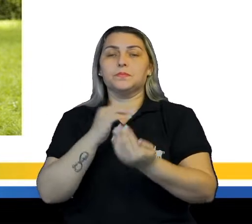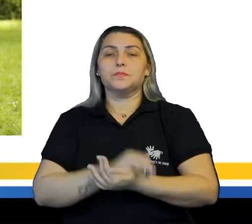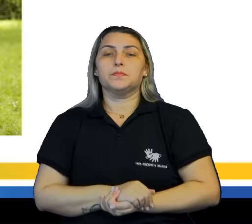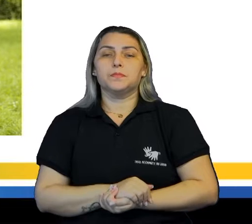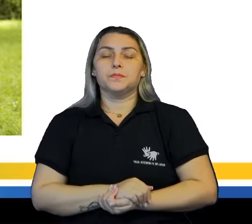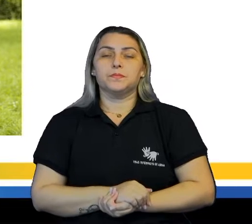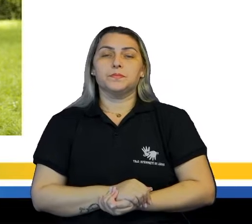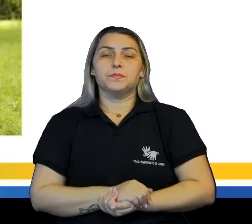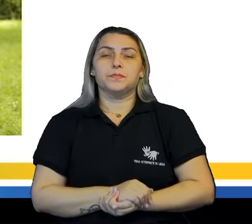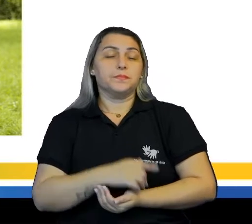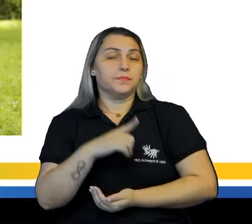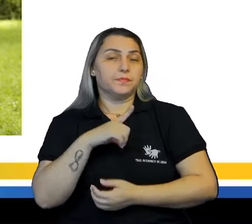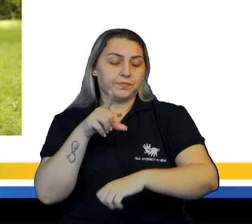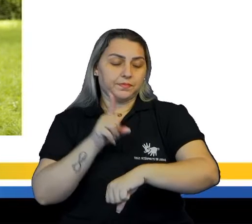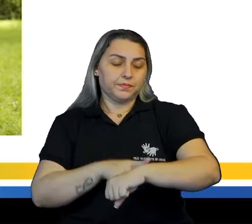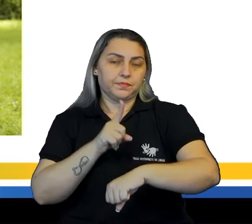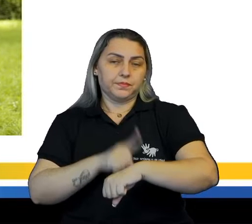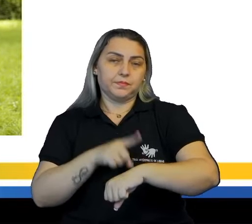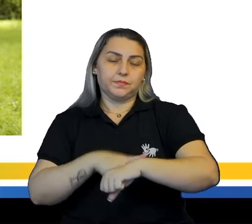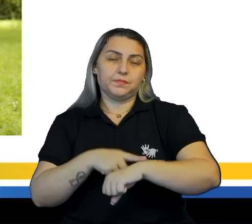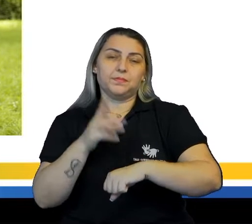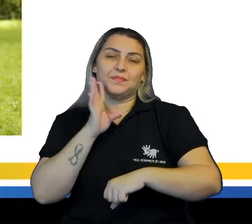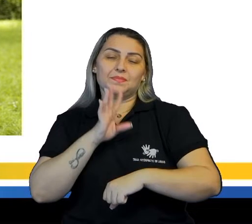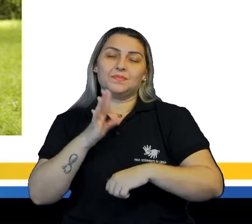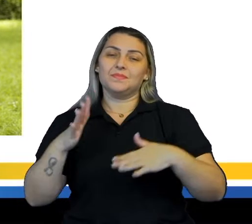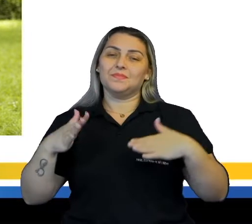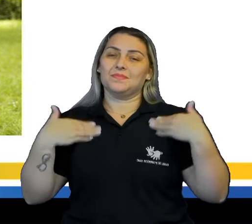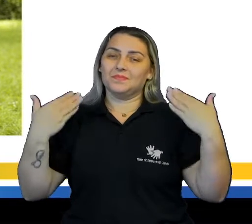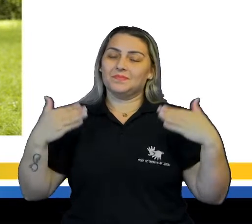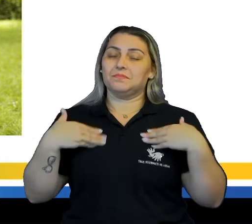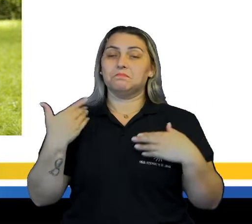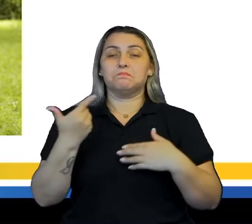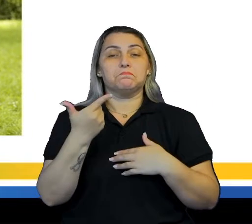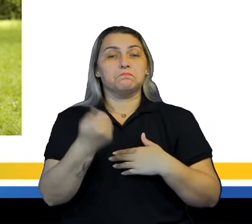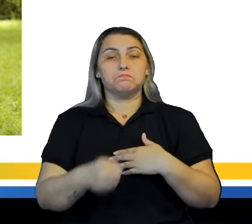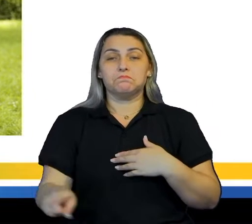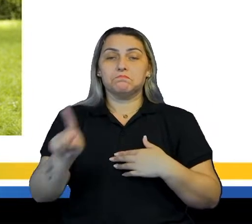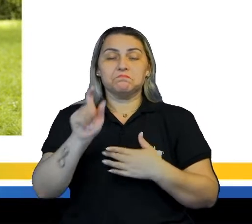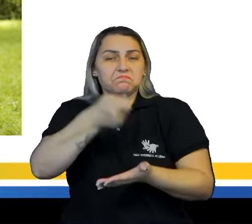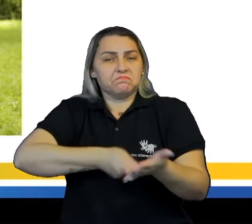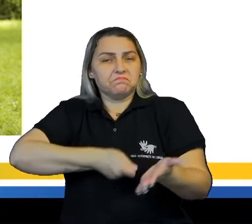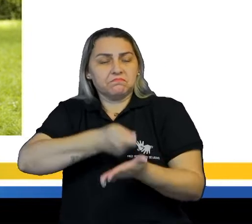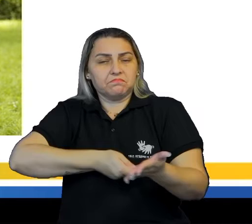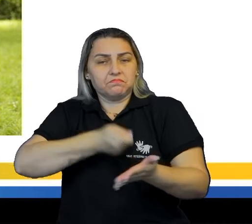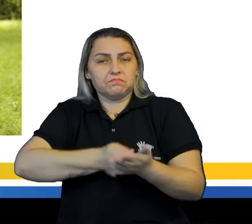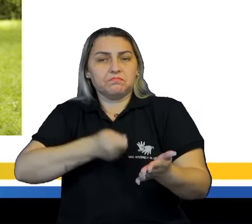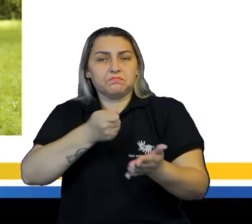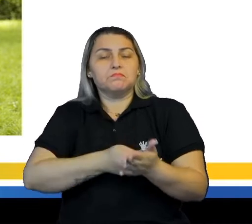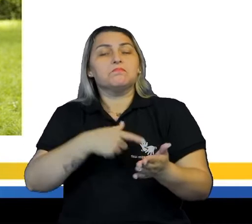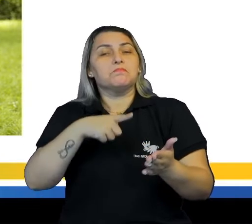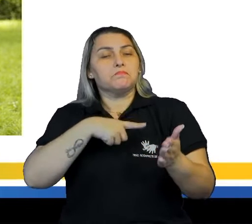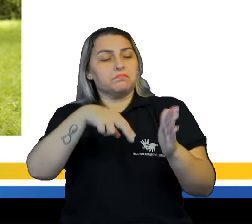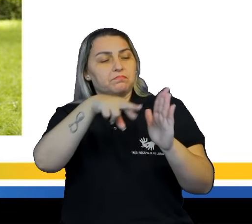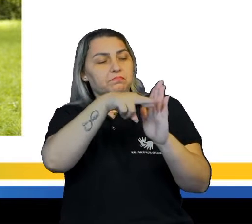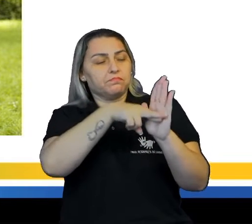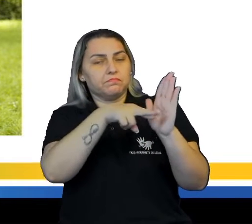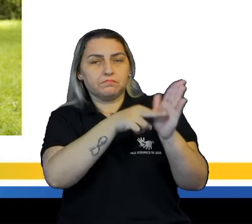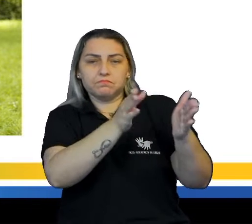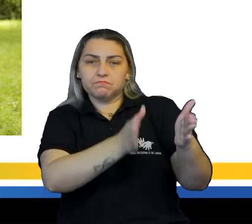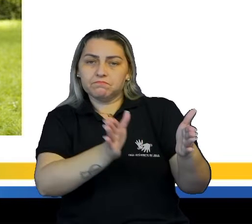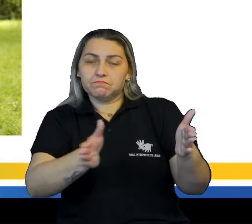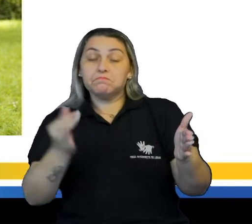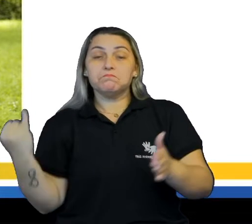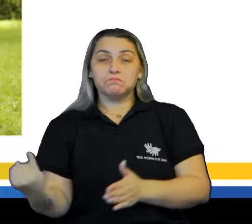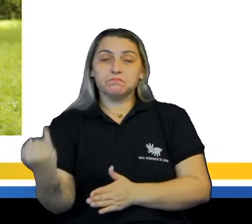qual há momentos de descontração. Não é necessário, obrigatoriamente, seguir as regras gramaticais.